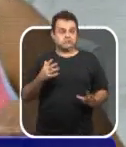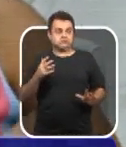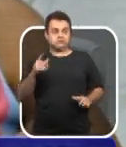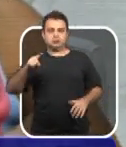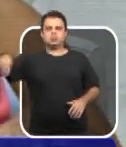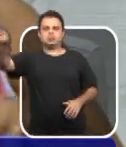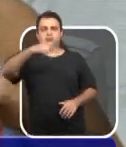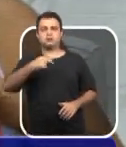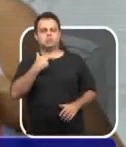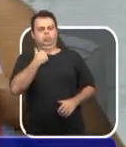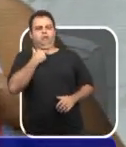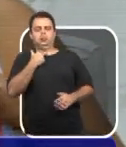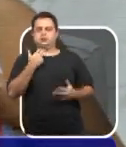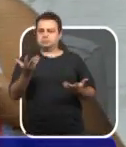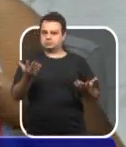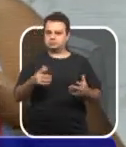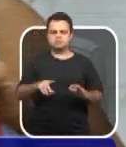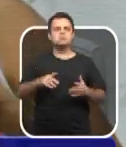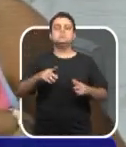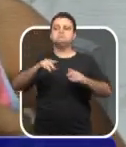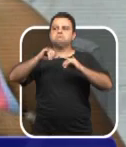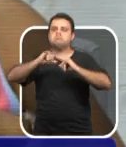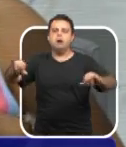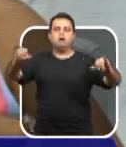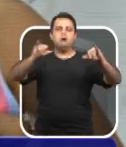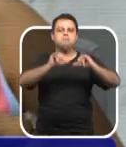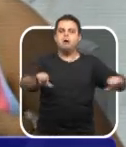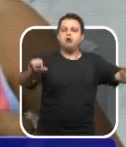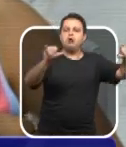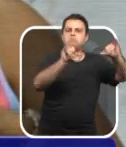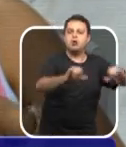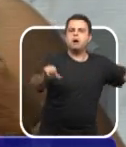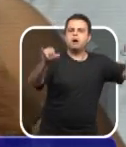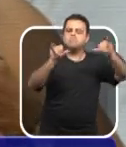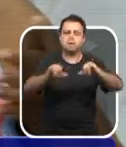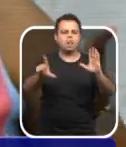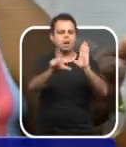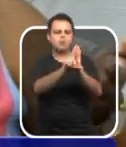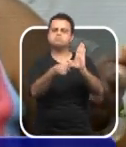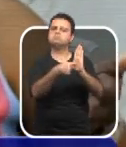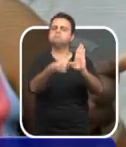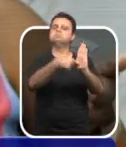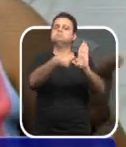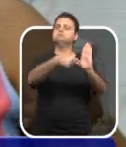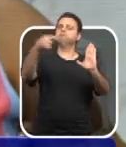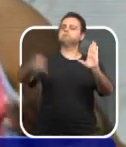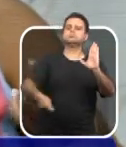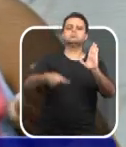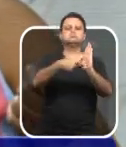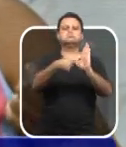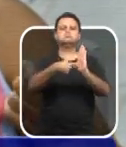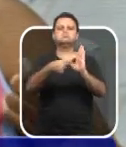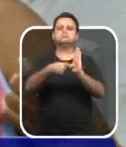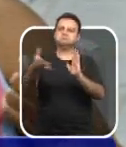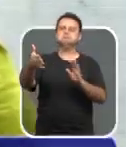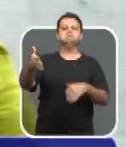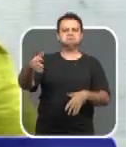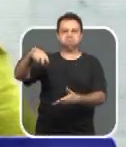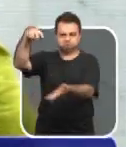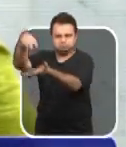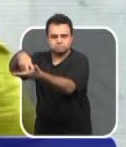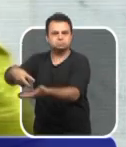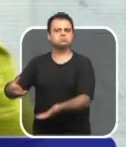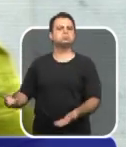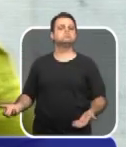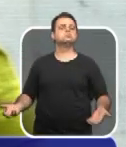programa, as políticas públicas começam a se movimentar. Sem estatística, você não tem como fazer punições. Tem um demonstrativo